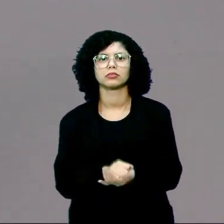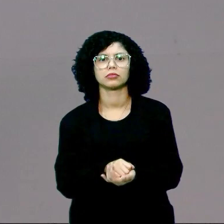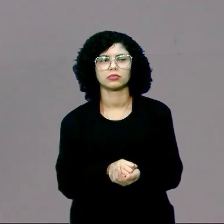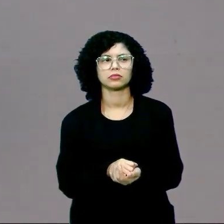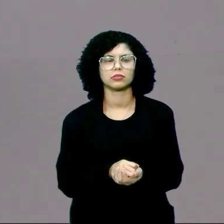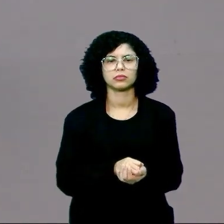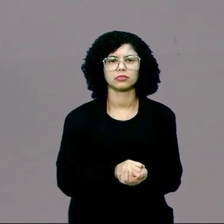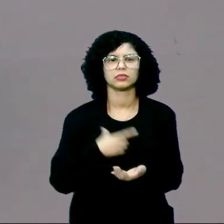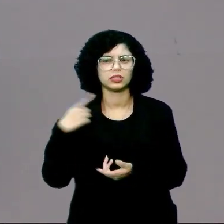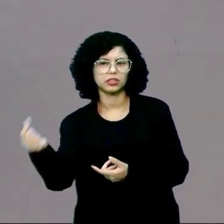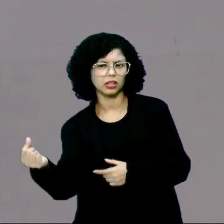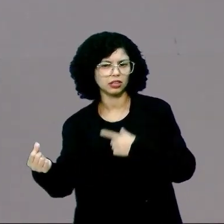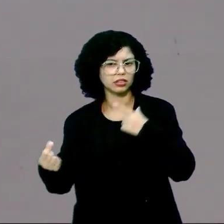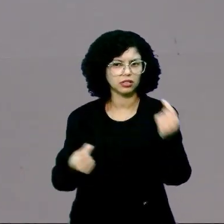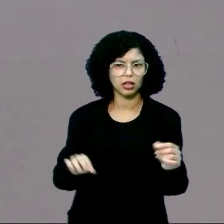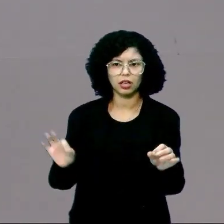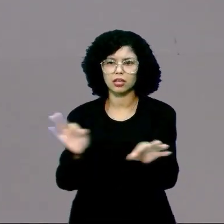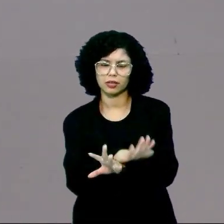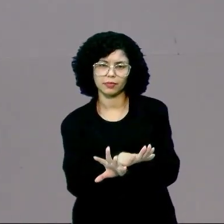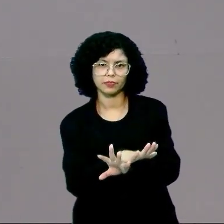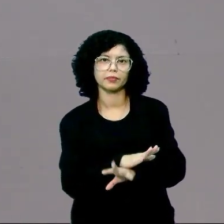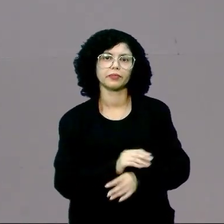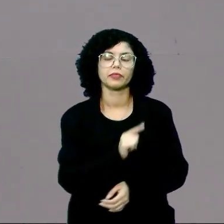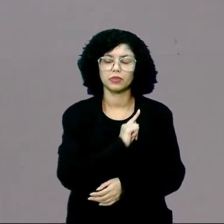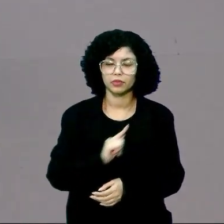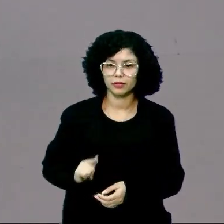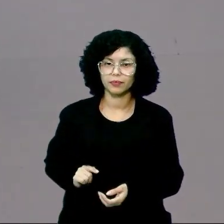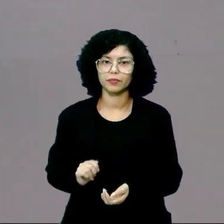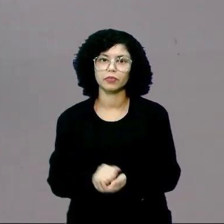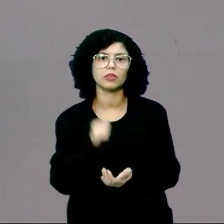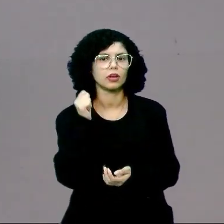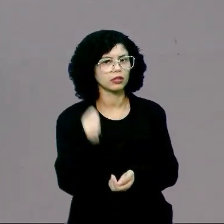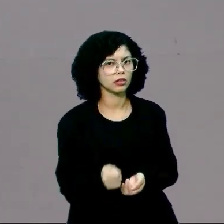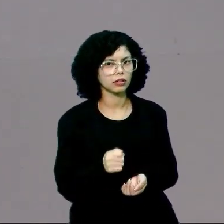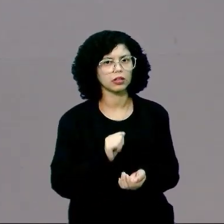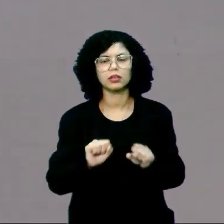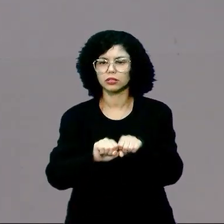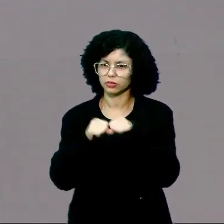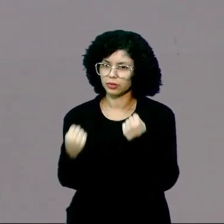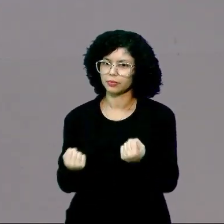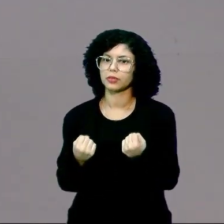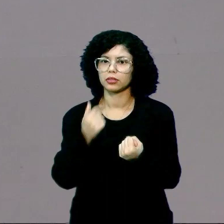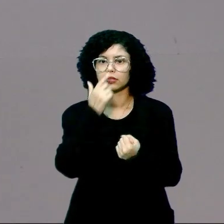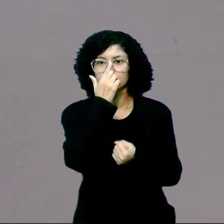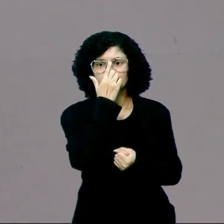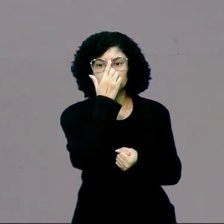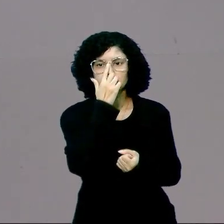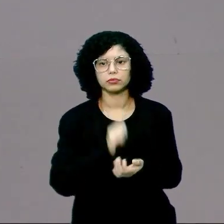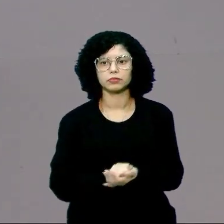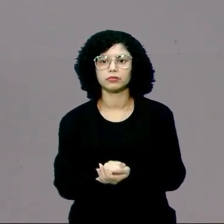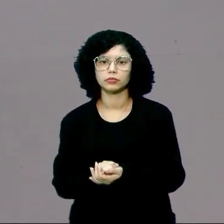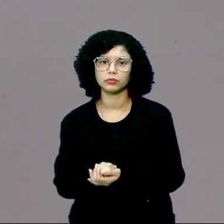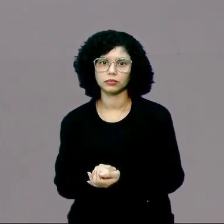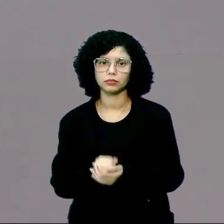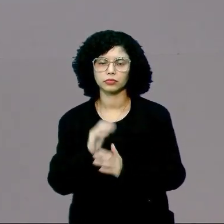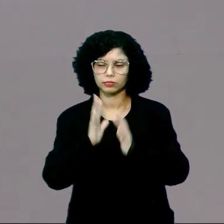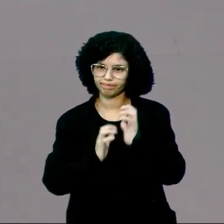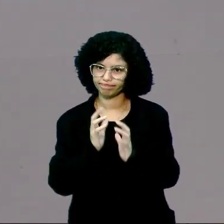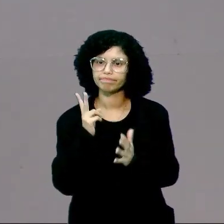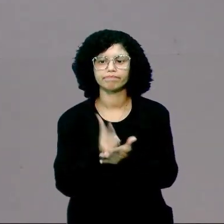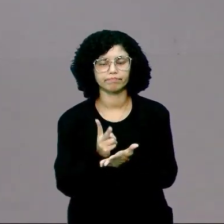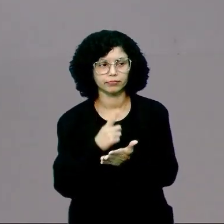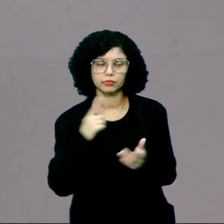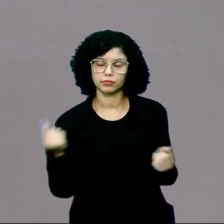derruba o governo, sai governo, entra governo, né? Então, ditaduras que são quebradas, e existe esse confronto